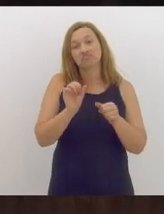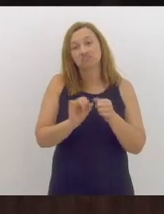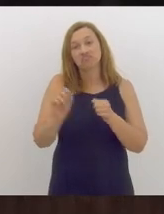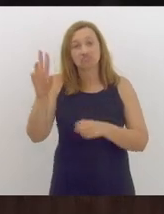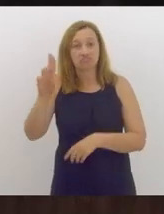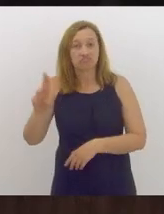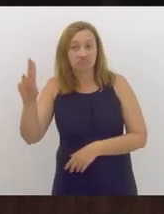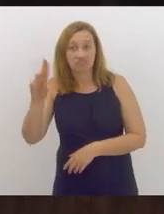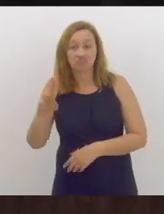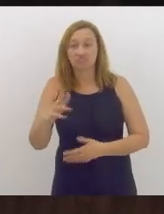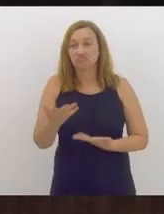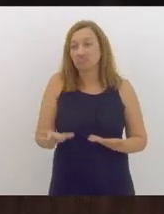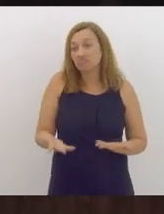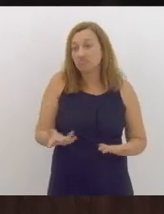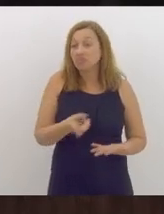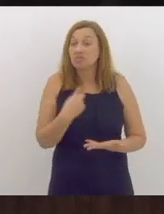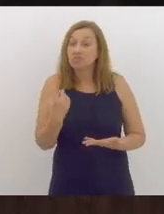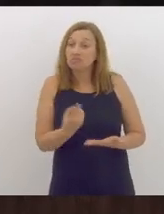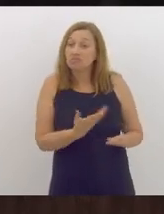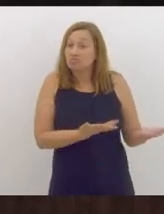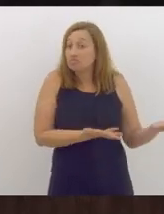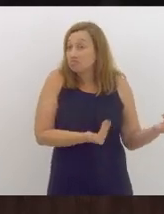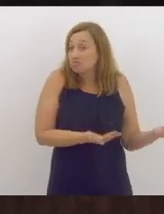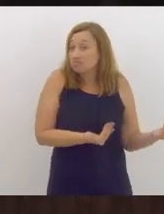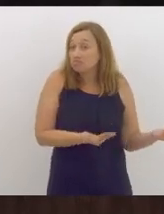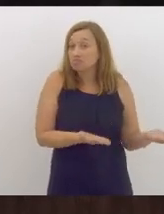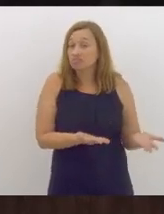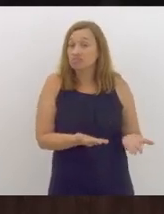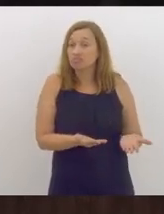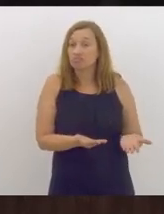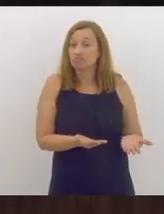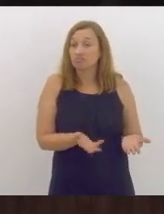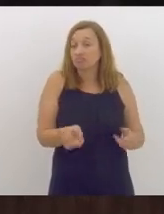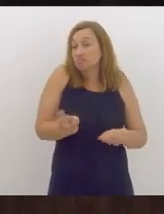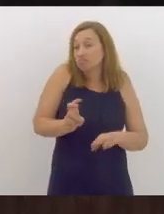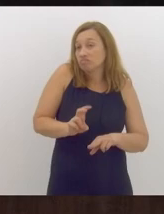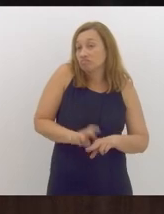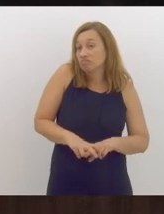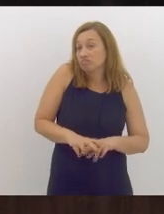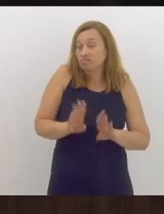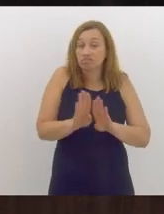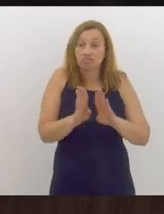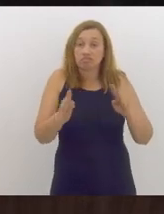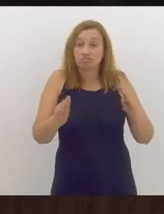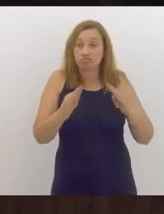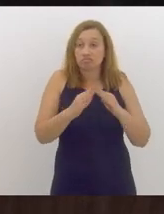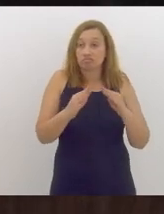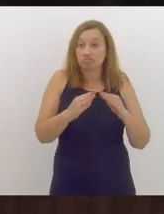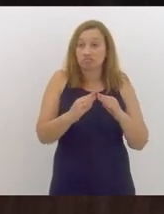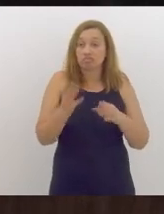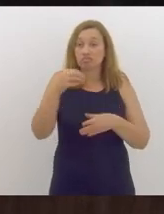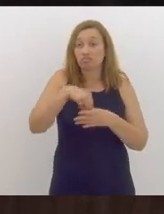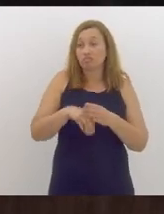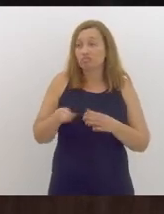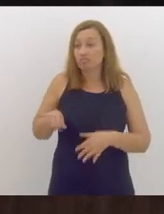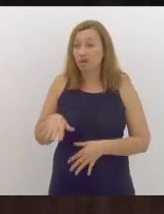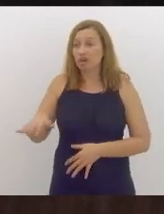universidade. A nossa juventude está sentada na porta de casa, dentro das